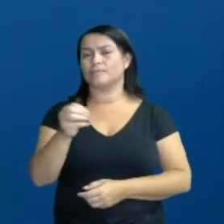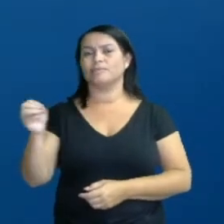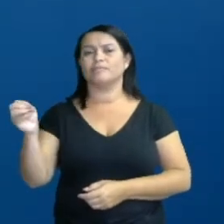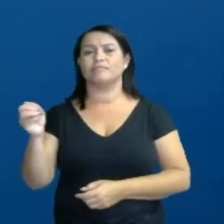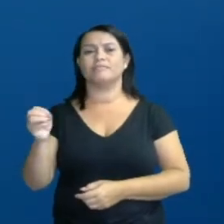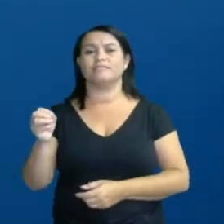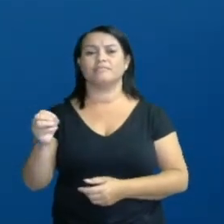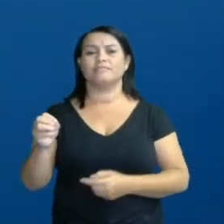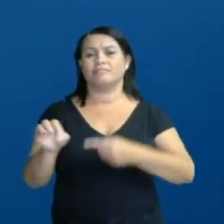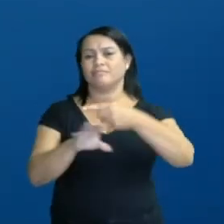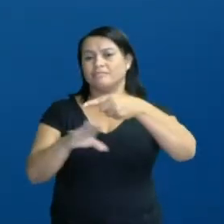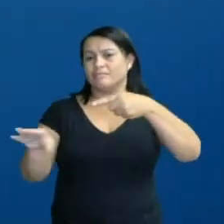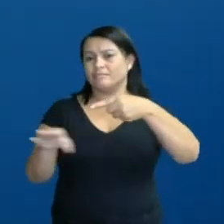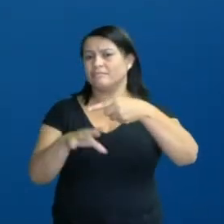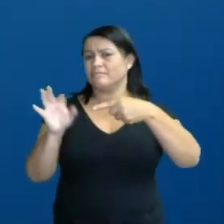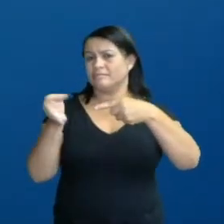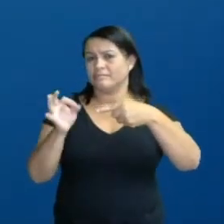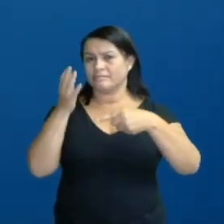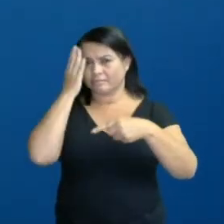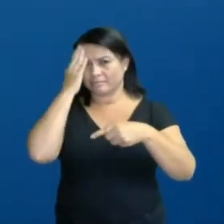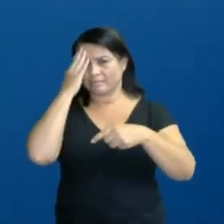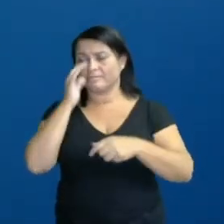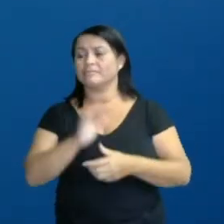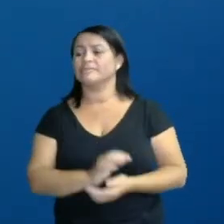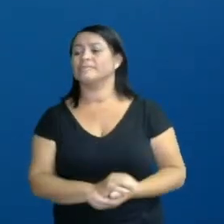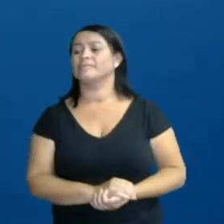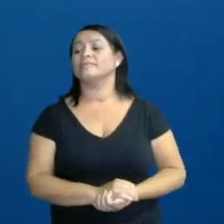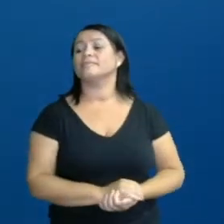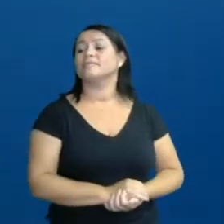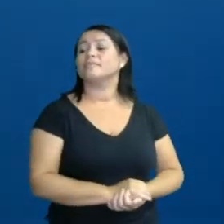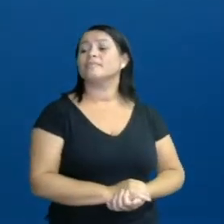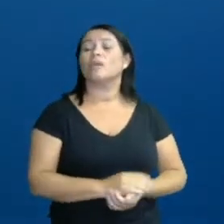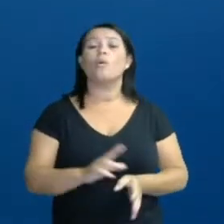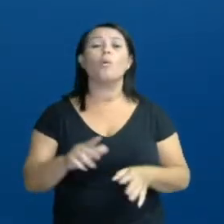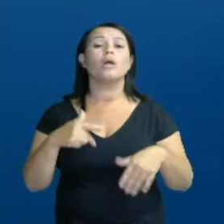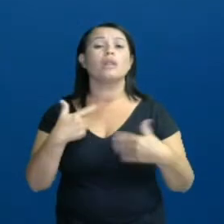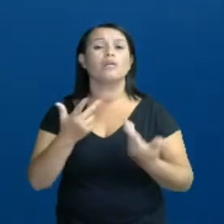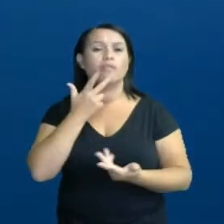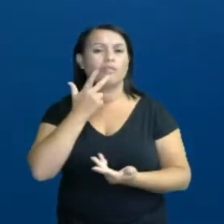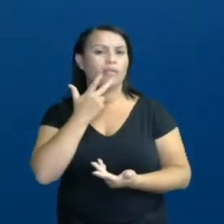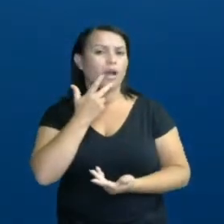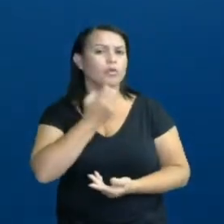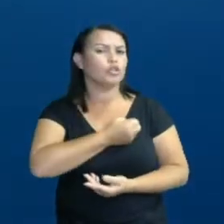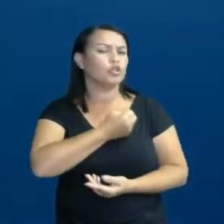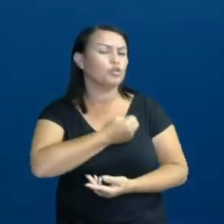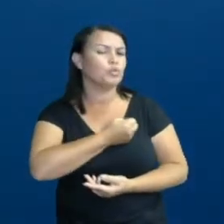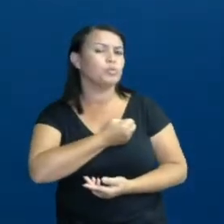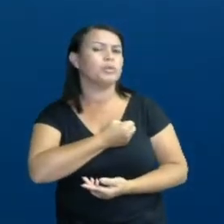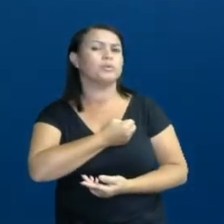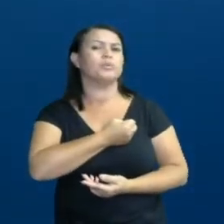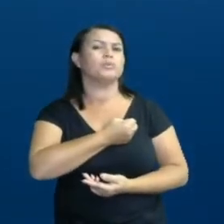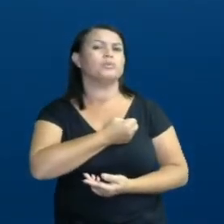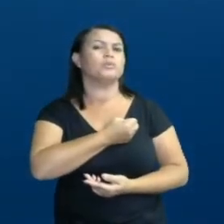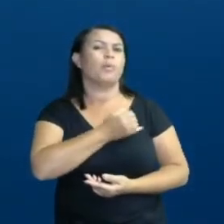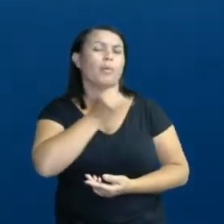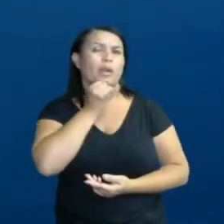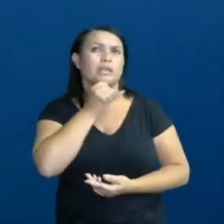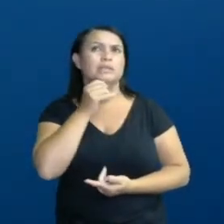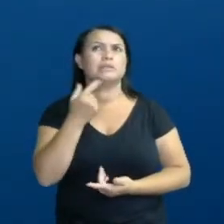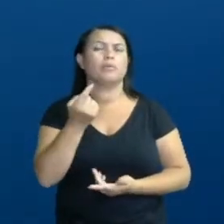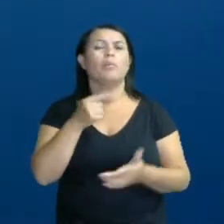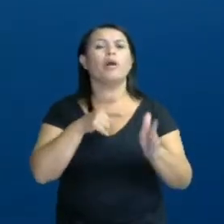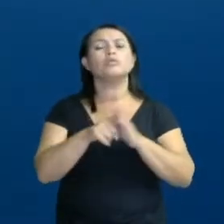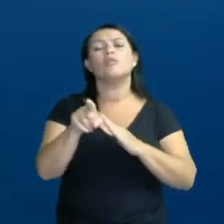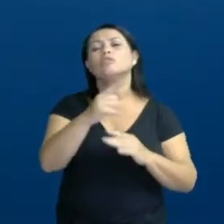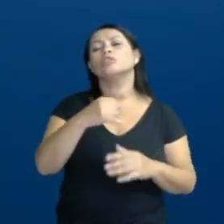1000. Entenderam? Certinho? Quando eu falo de números inteiros, tipo, se eu perguntar